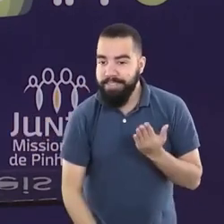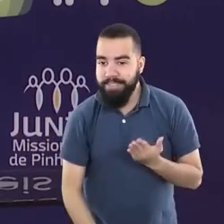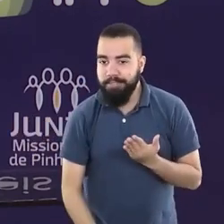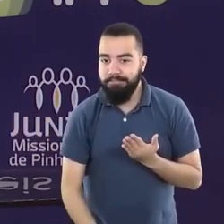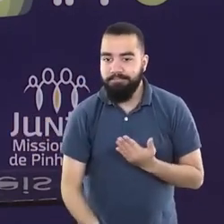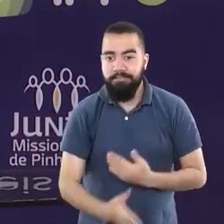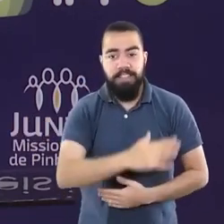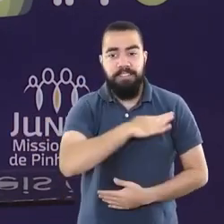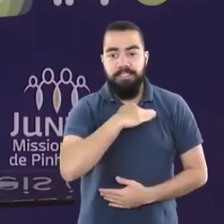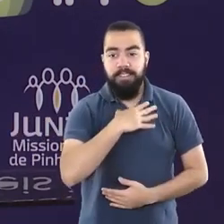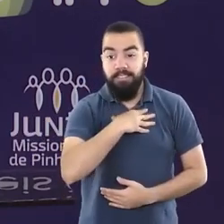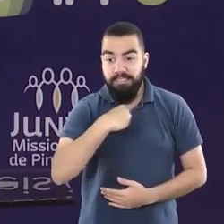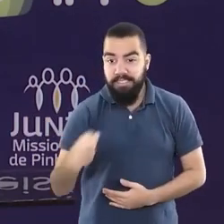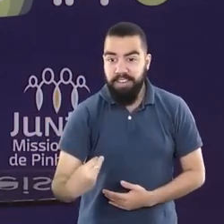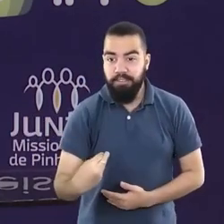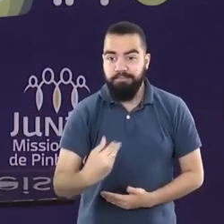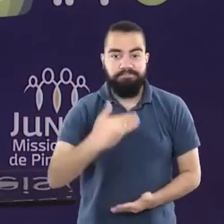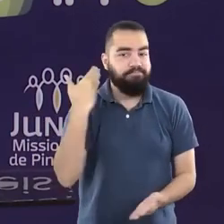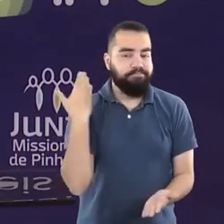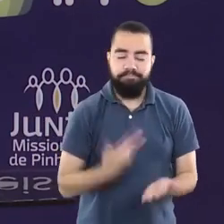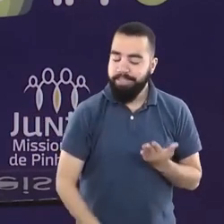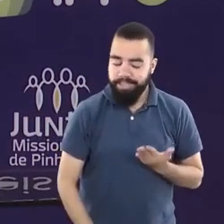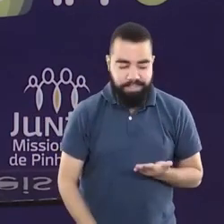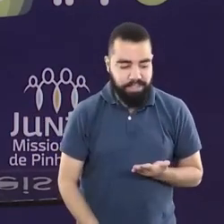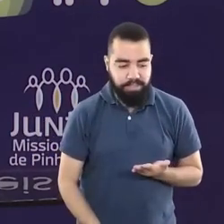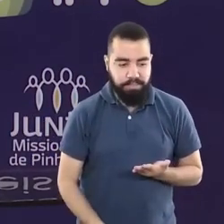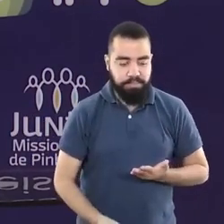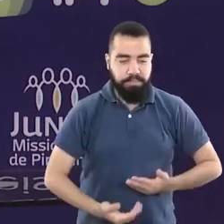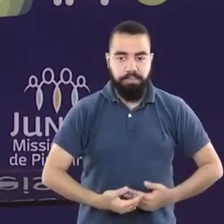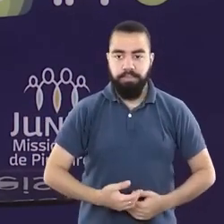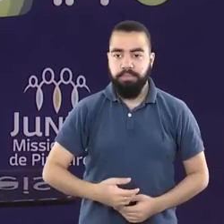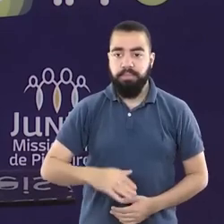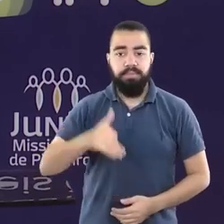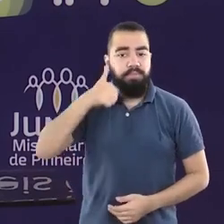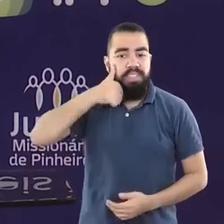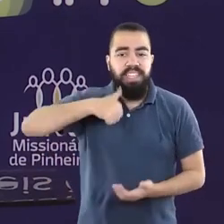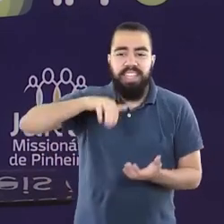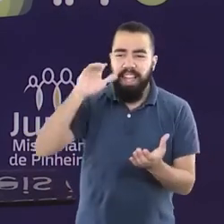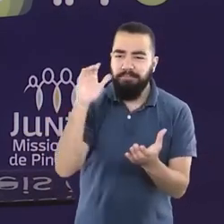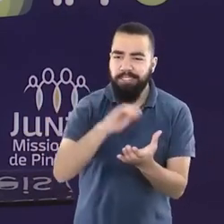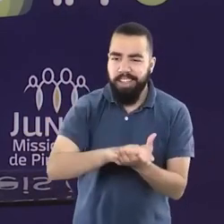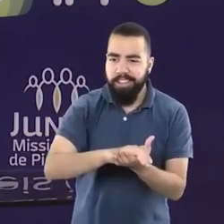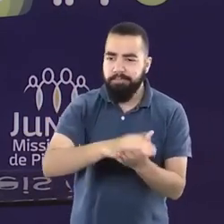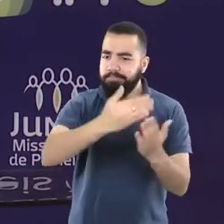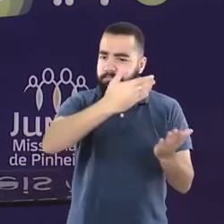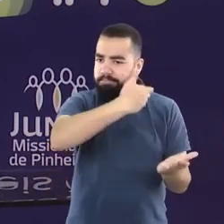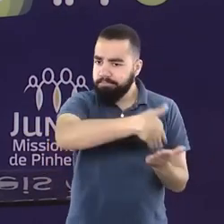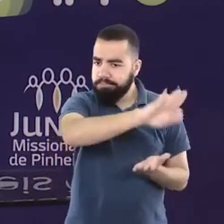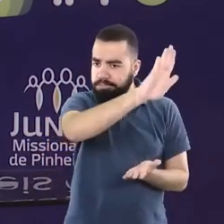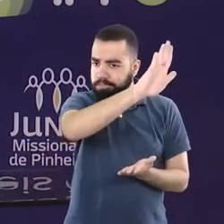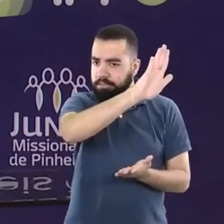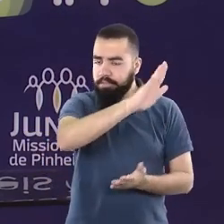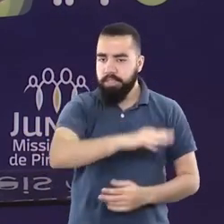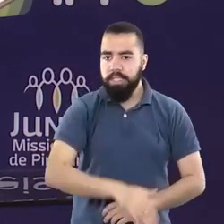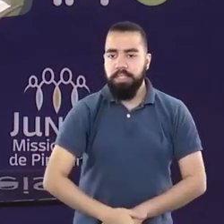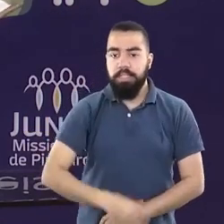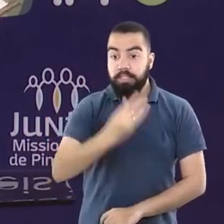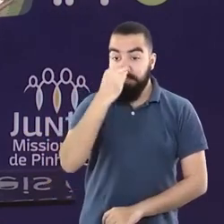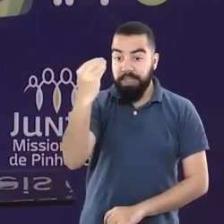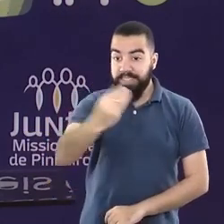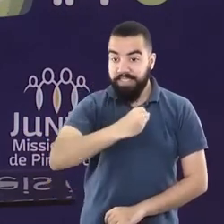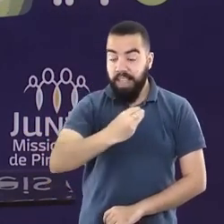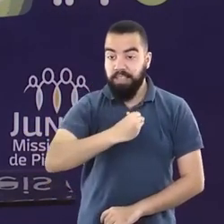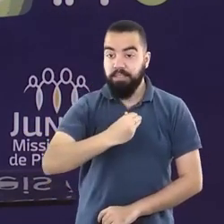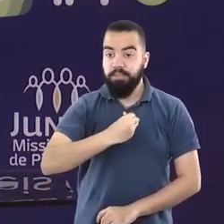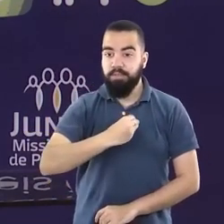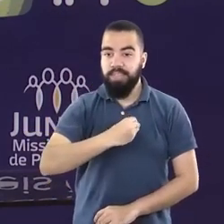filhos, ele foi abandonado pela esposa na maior e mais profunda crise da sua vida,